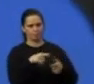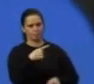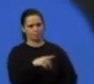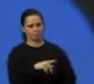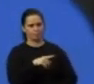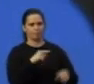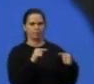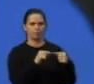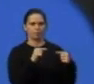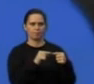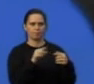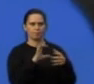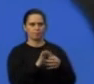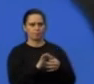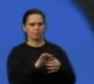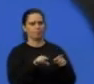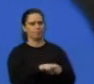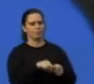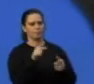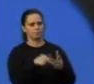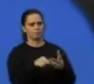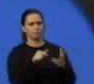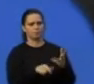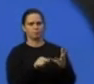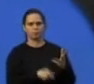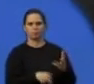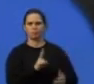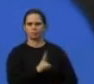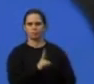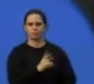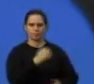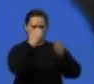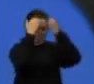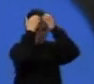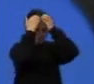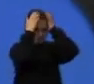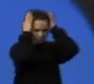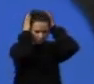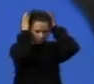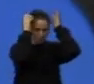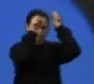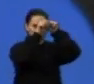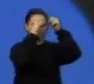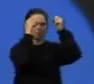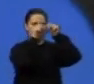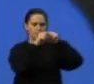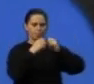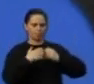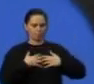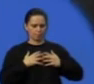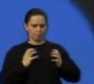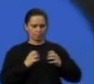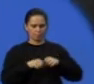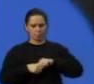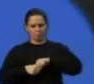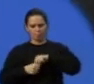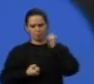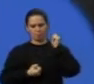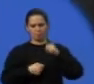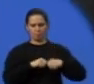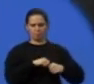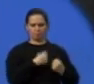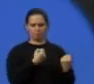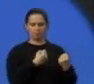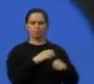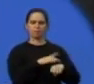às combinações mais frequentes, são as lesões de crânio e tórax, prezado aluno. É considerado uma doença